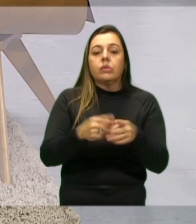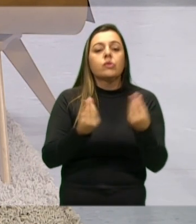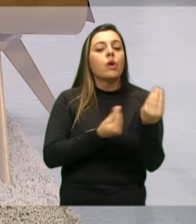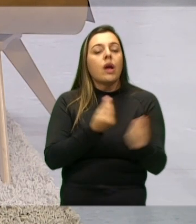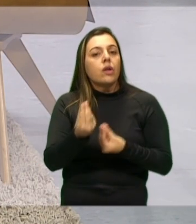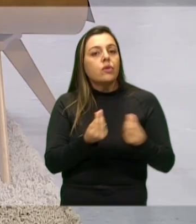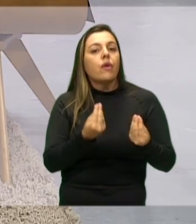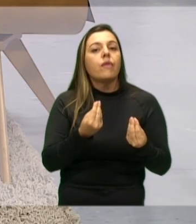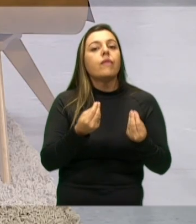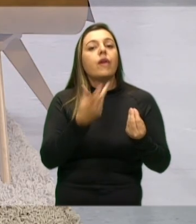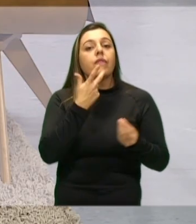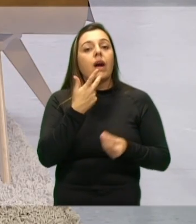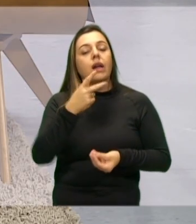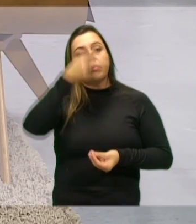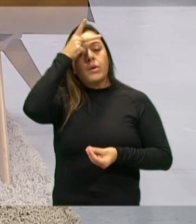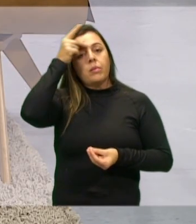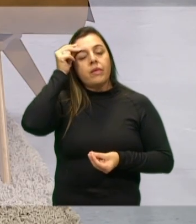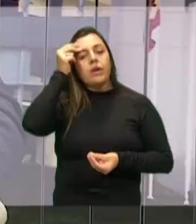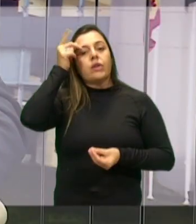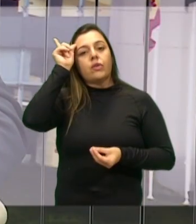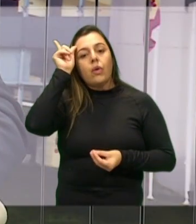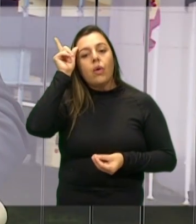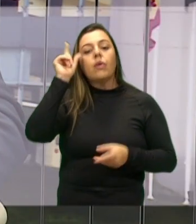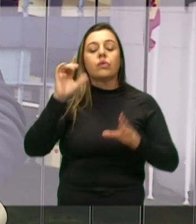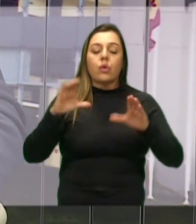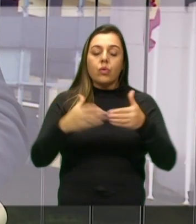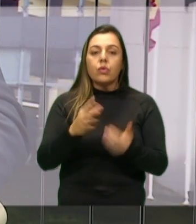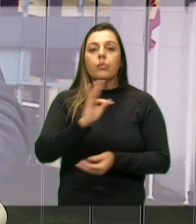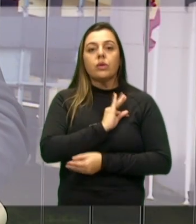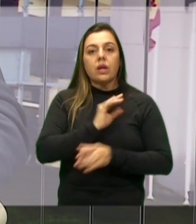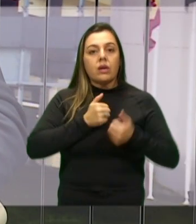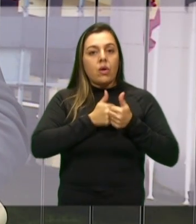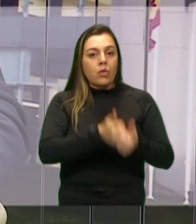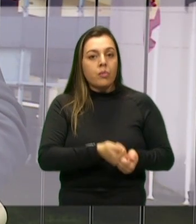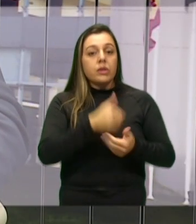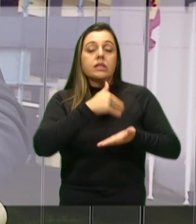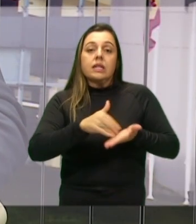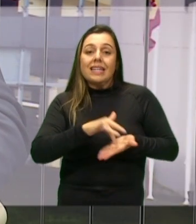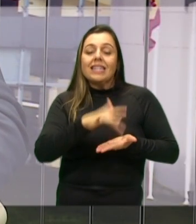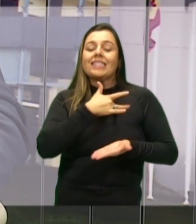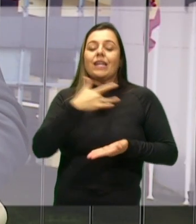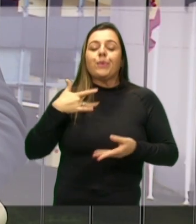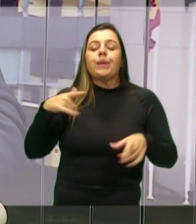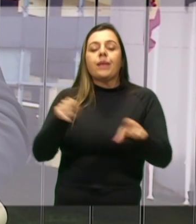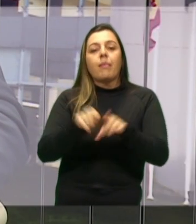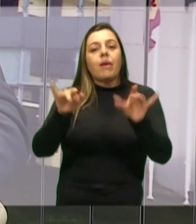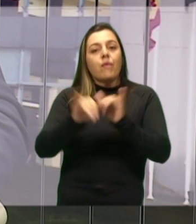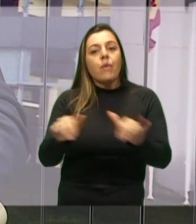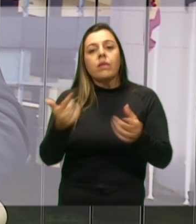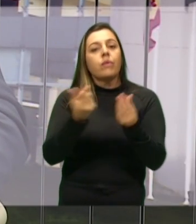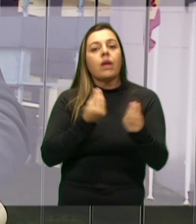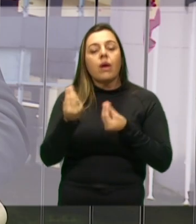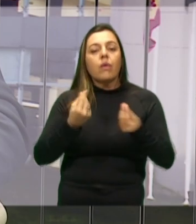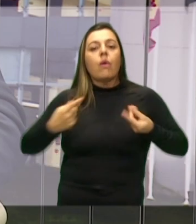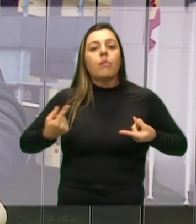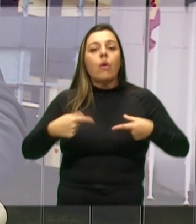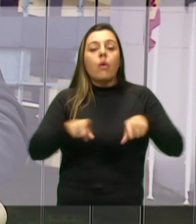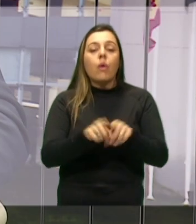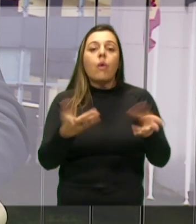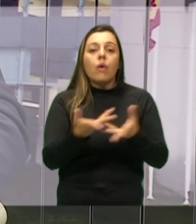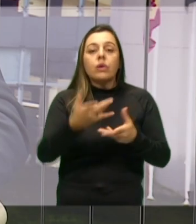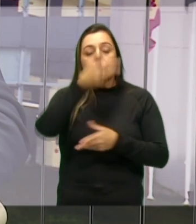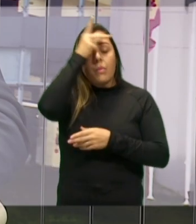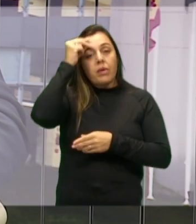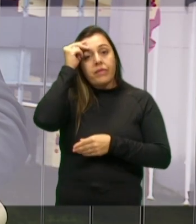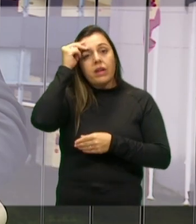forma. E isso foi bem dito para o prefeito ontem, a questão da equipe técnica que acompanhou da Secretaria de Saúde também informou que não tem como pactualizar hoje com os